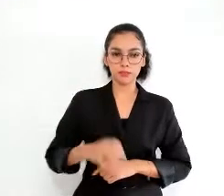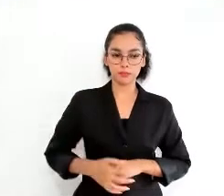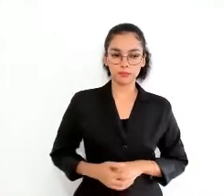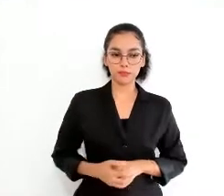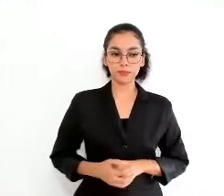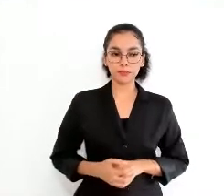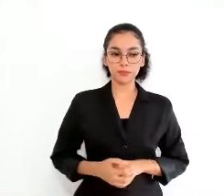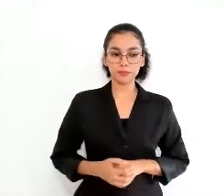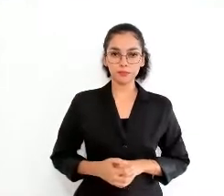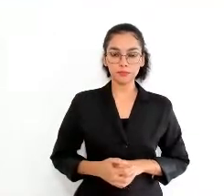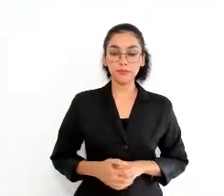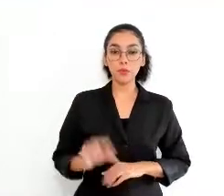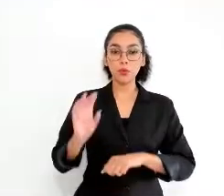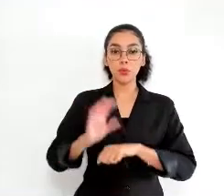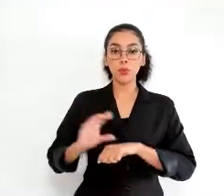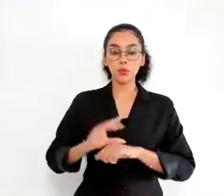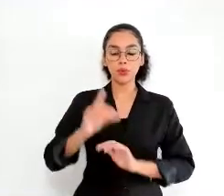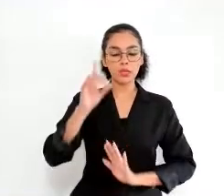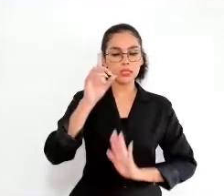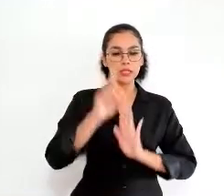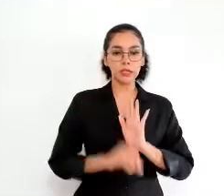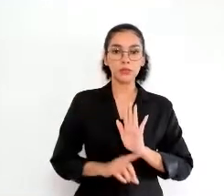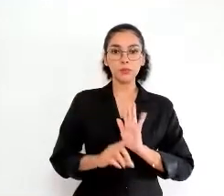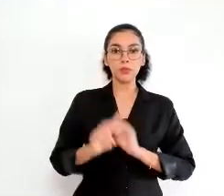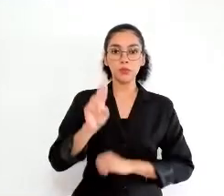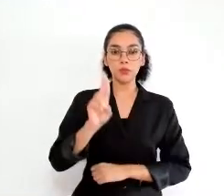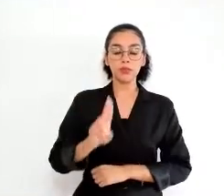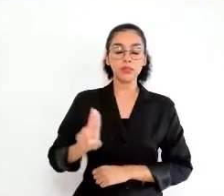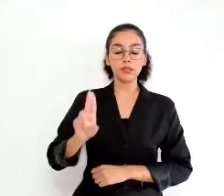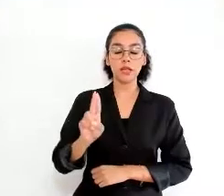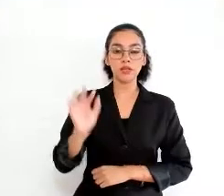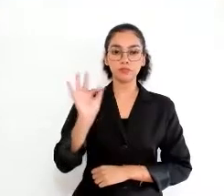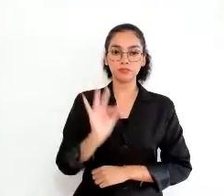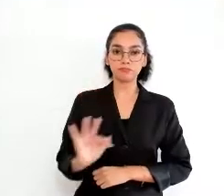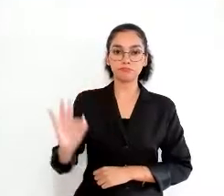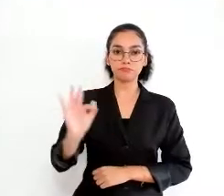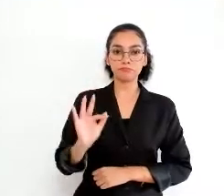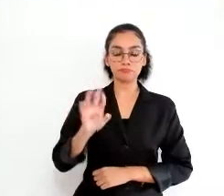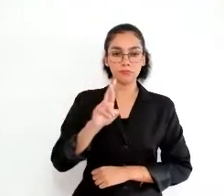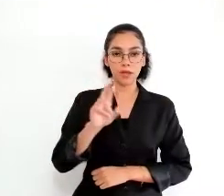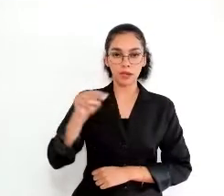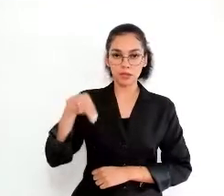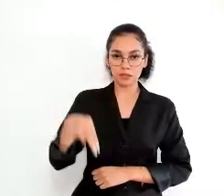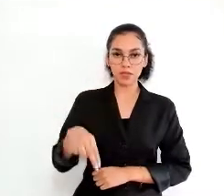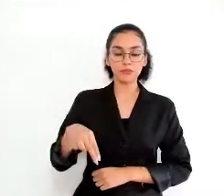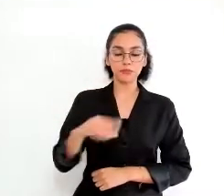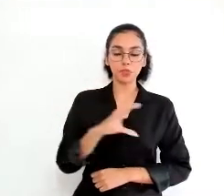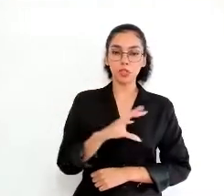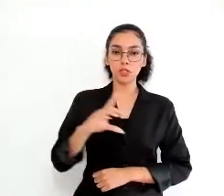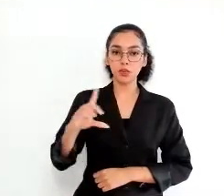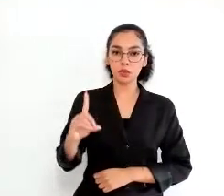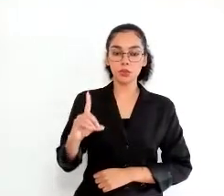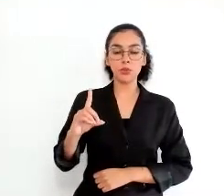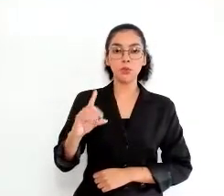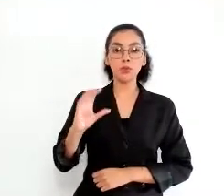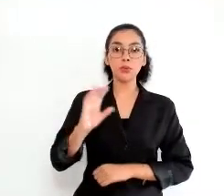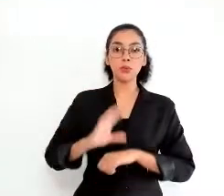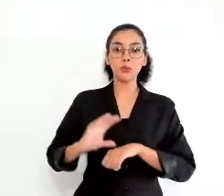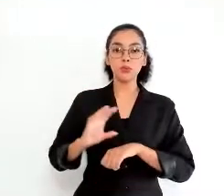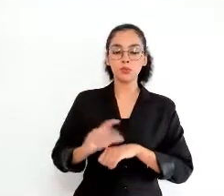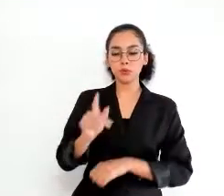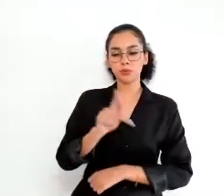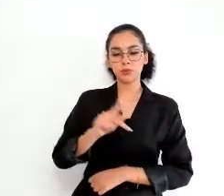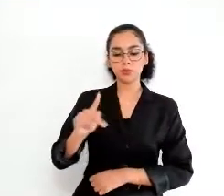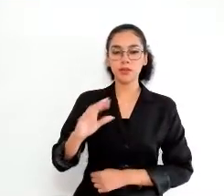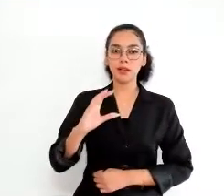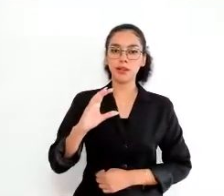curso de Direito da Universidade Federal do Rio Grande do Norte, através da coordenadora do curso, professora Caroline Lins